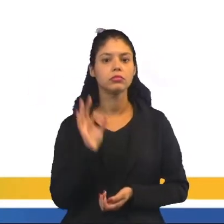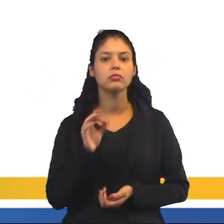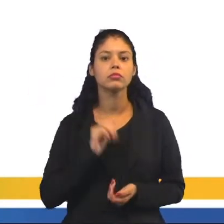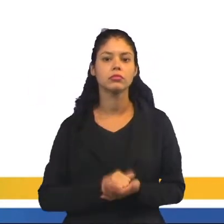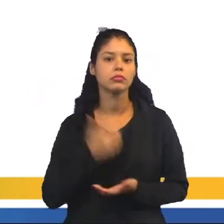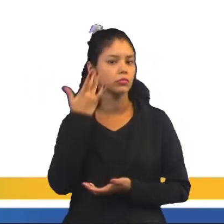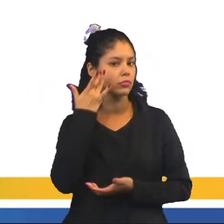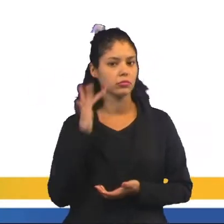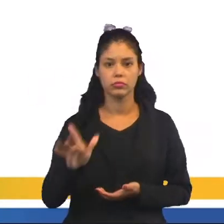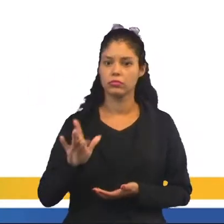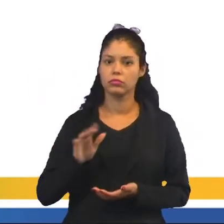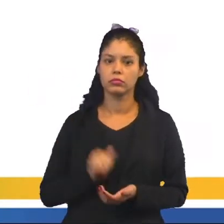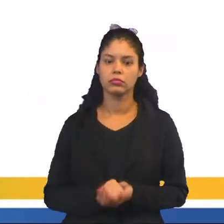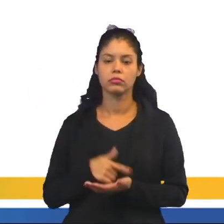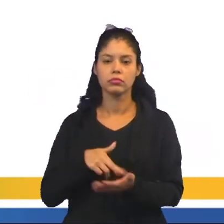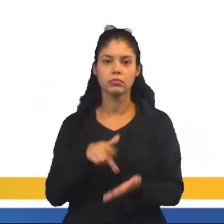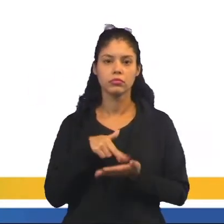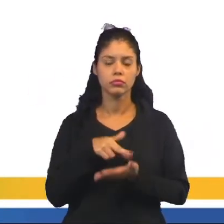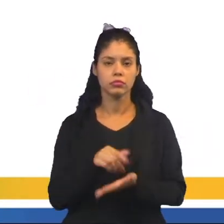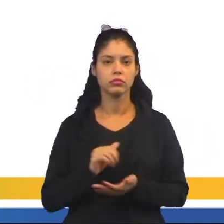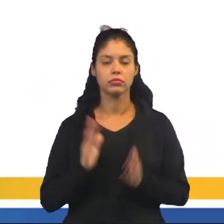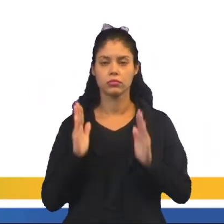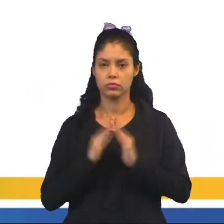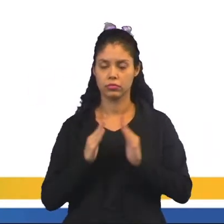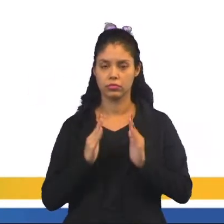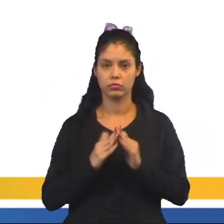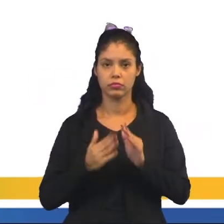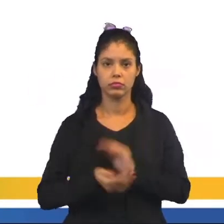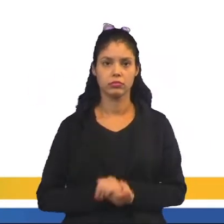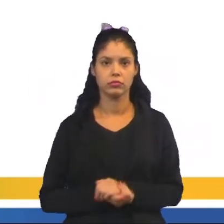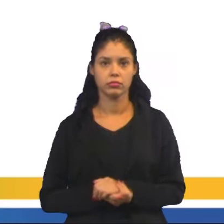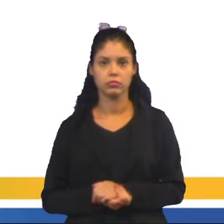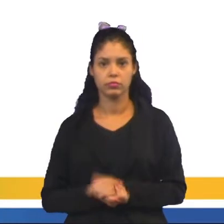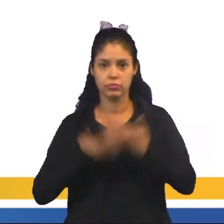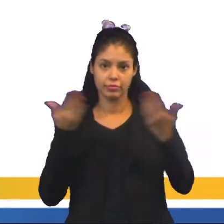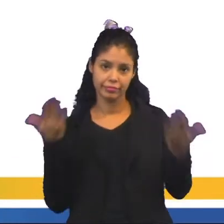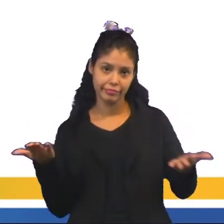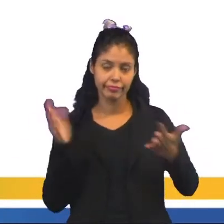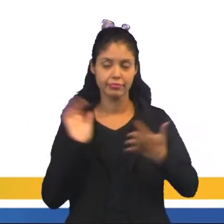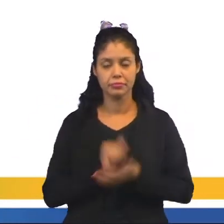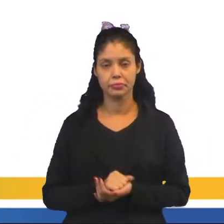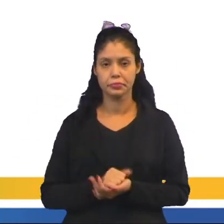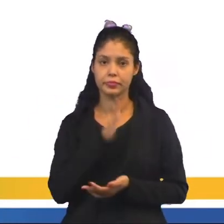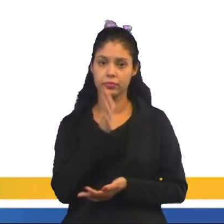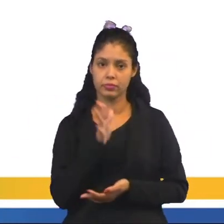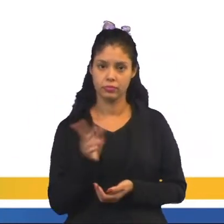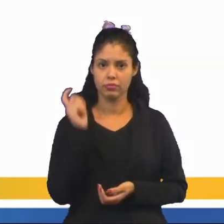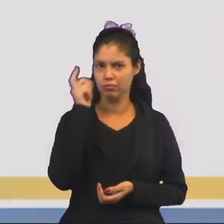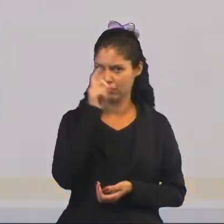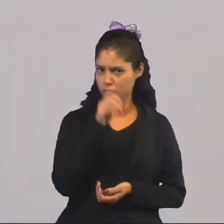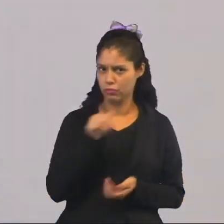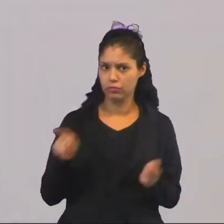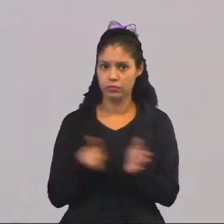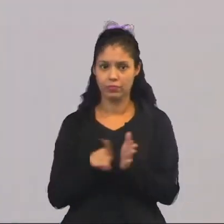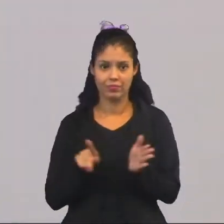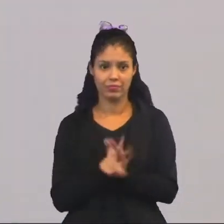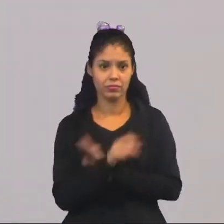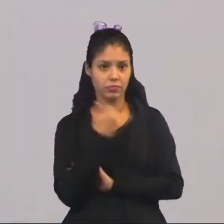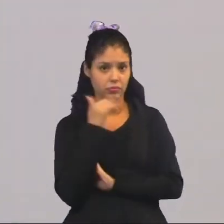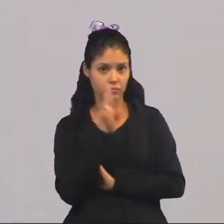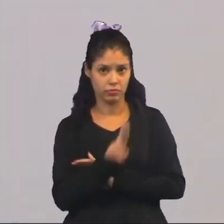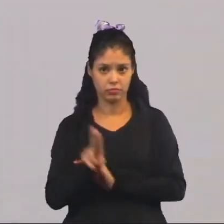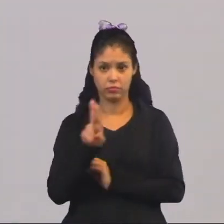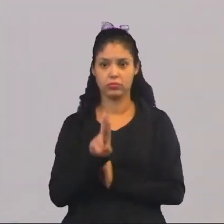por outro lado, 50% não sabe o caminho de casa, né? Então, já ficou muito dependente de